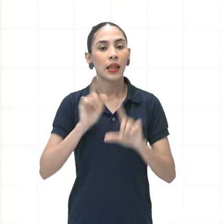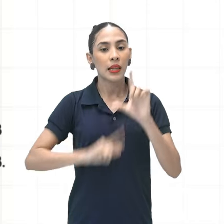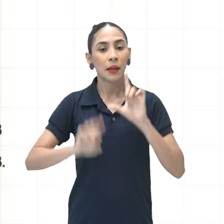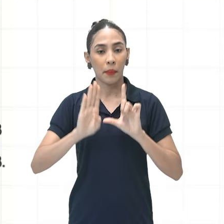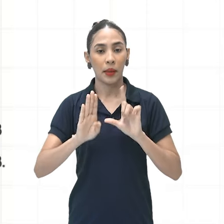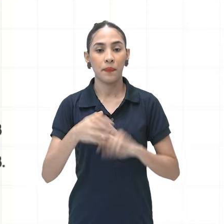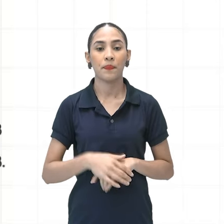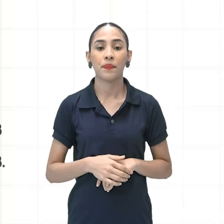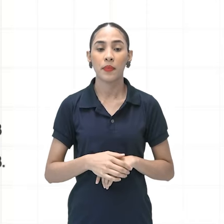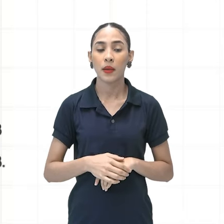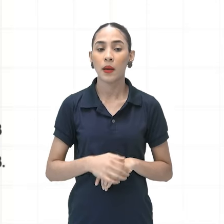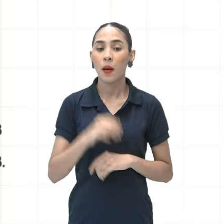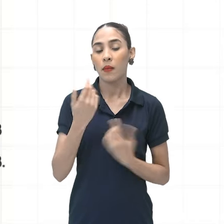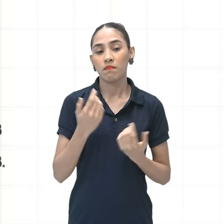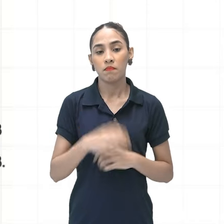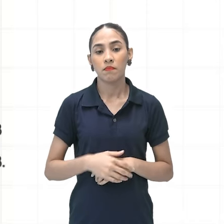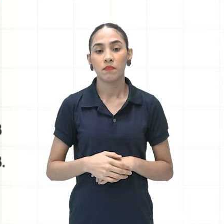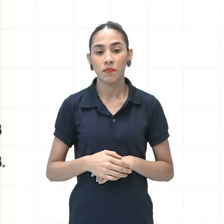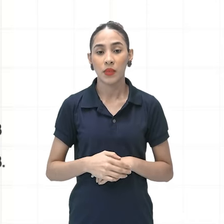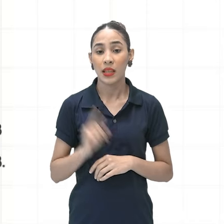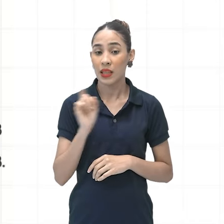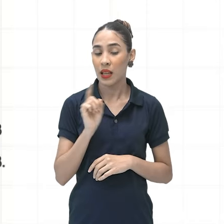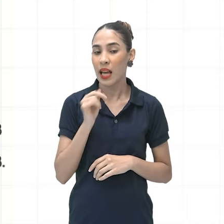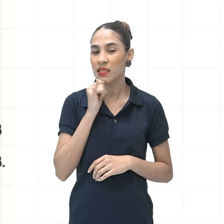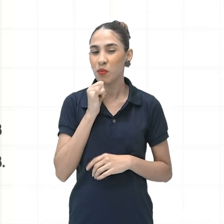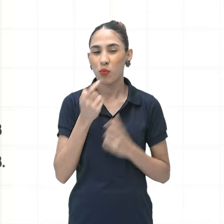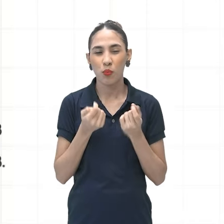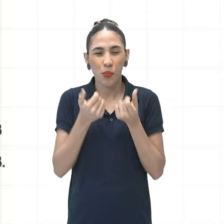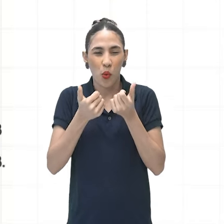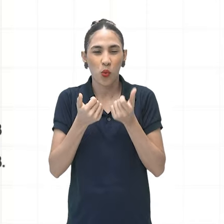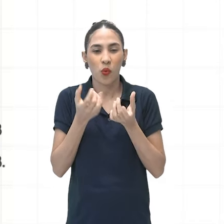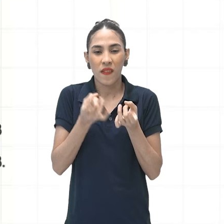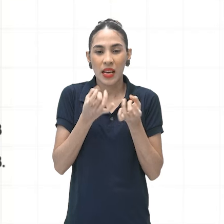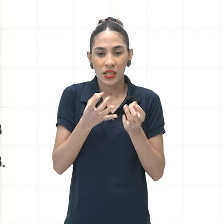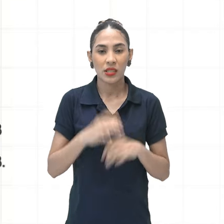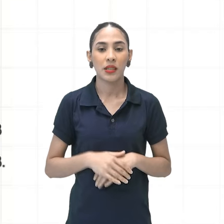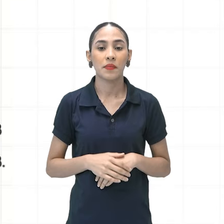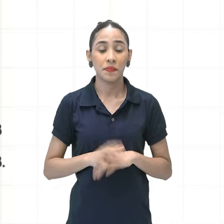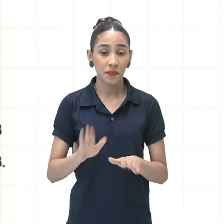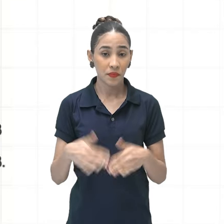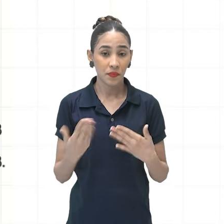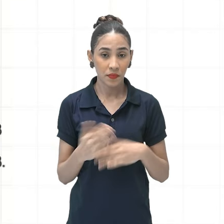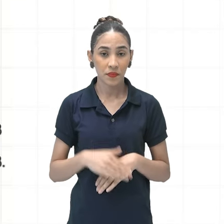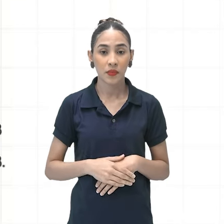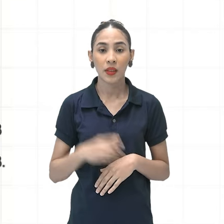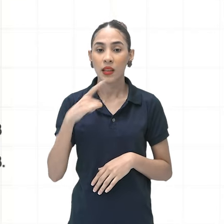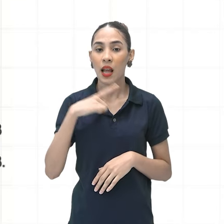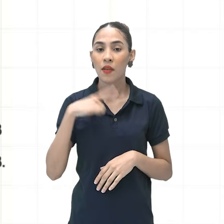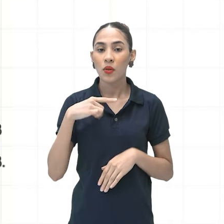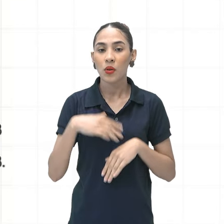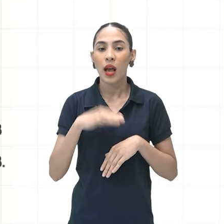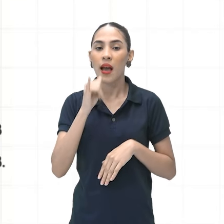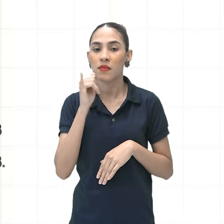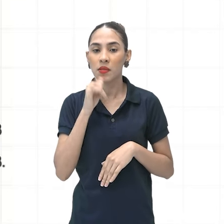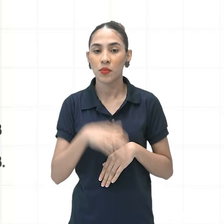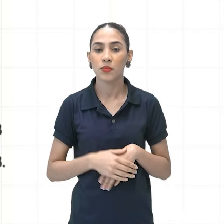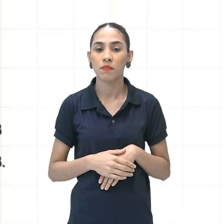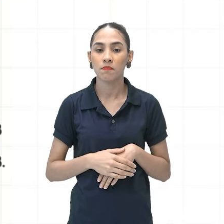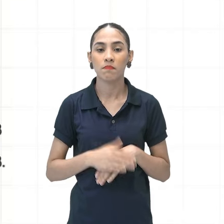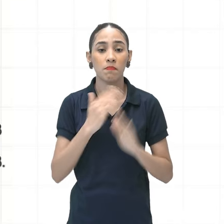vendida? Da mesma forma que a gente verificou que a marca de carro mais vendida foi a que teve aí o comprimento da